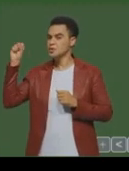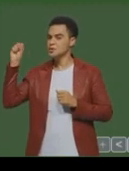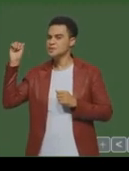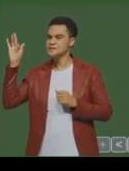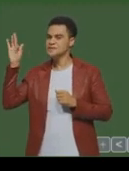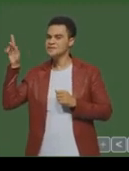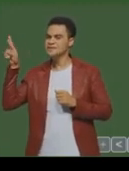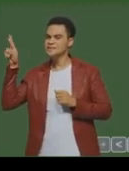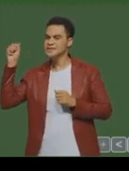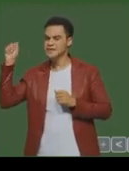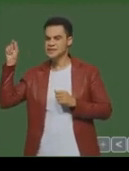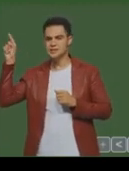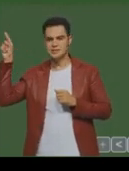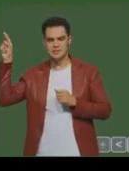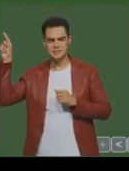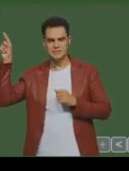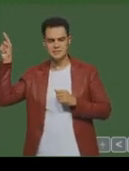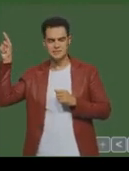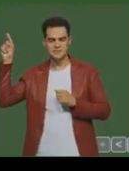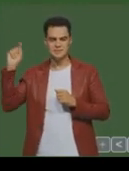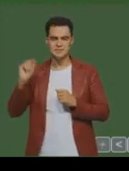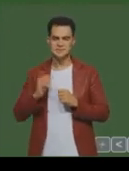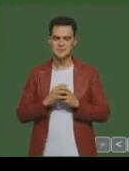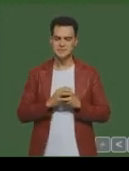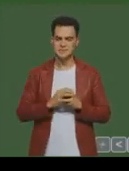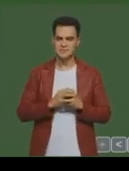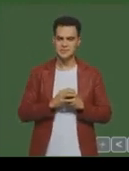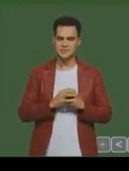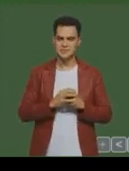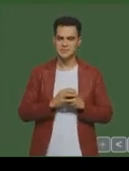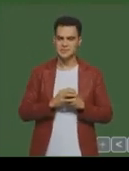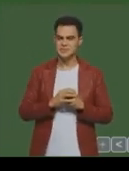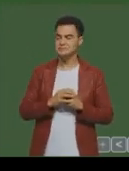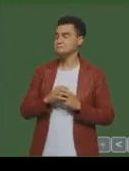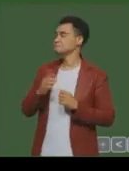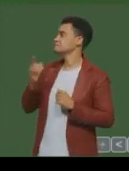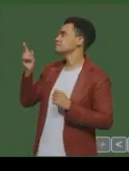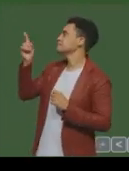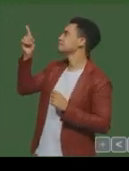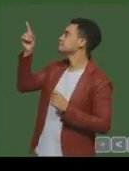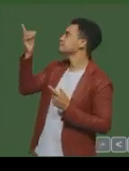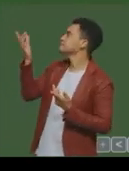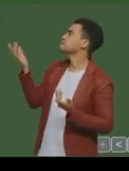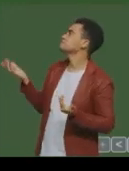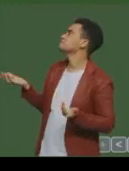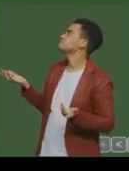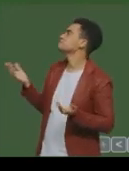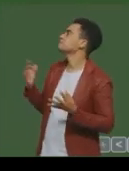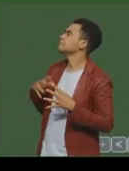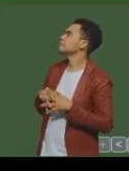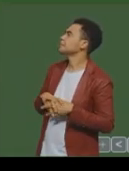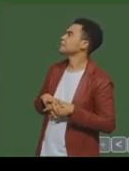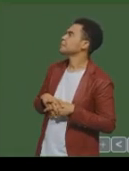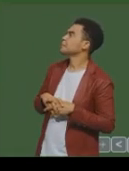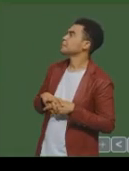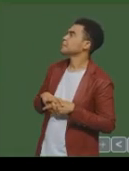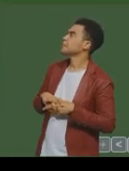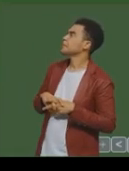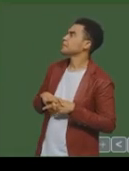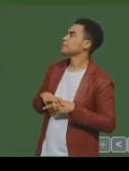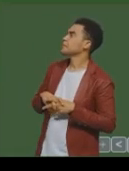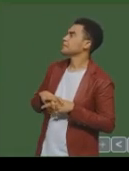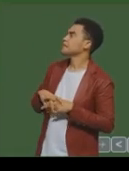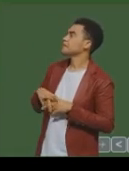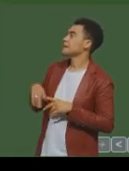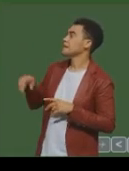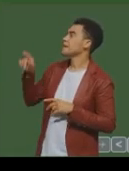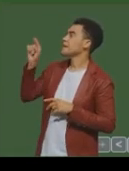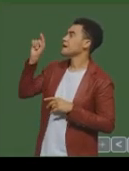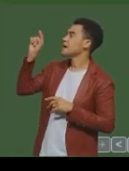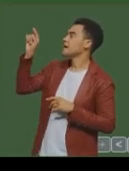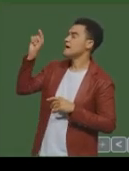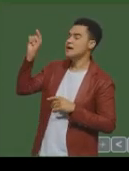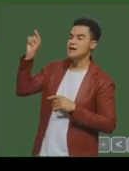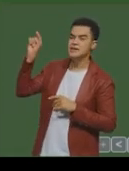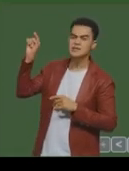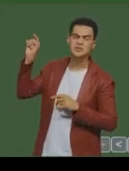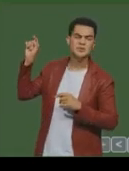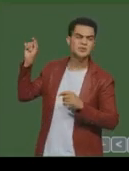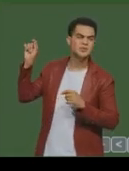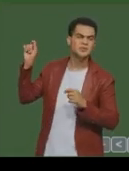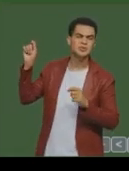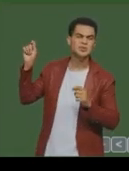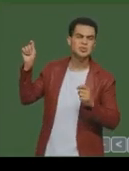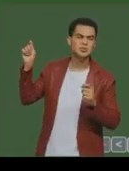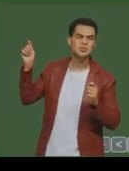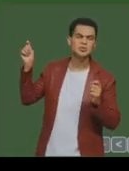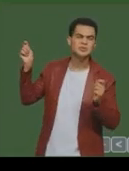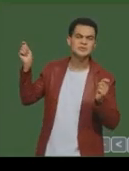Bom, como nós não temos, aqui ele não vai ser, digamos, alado, ele não vai ser conseguido, nós